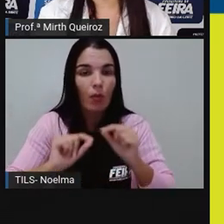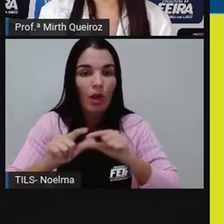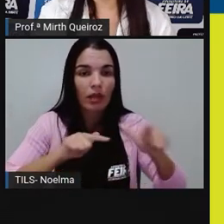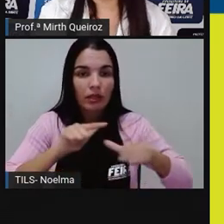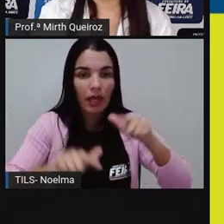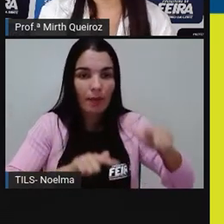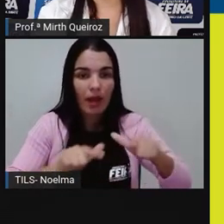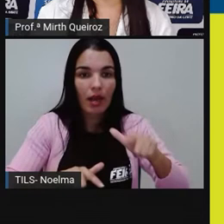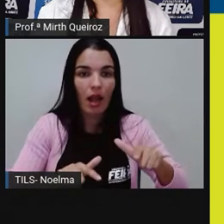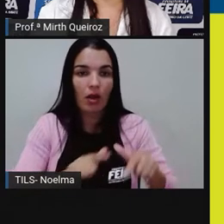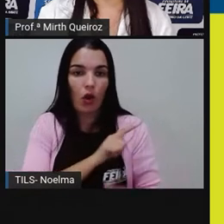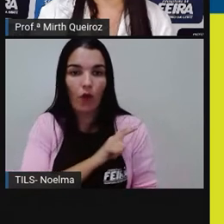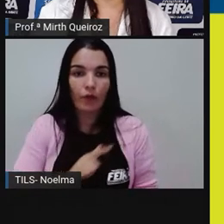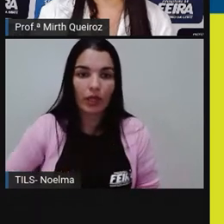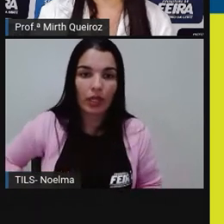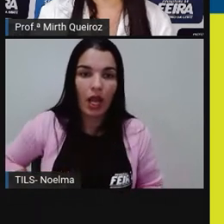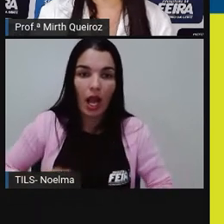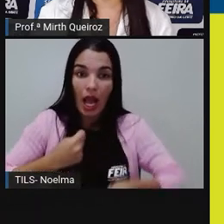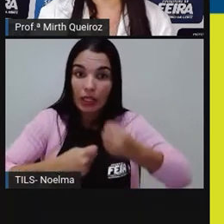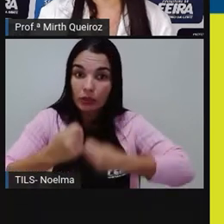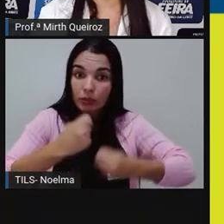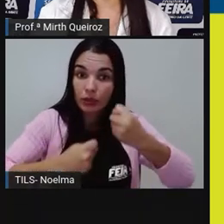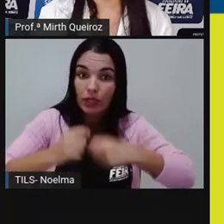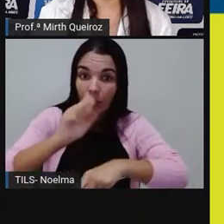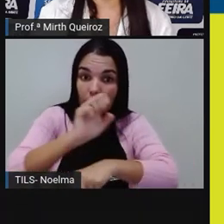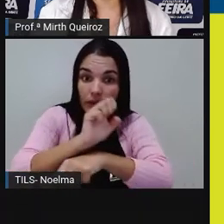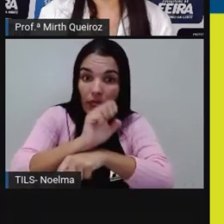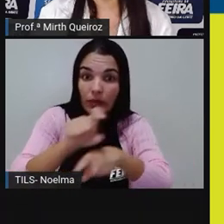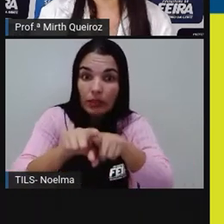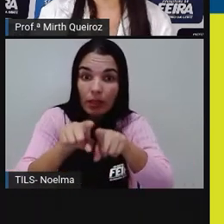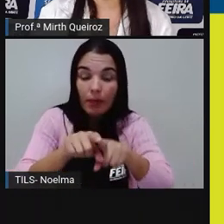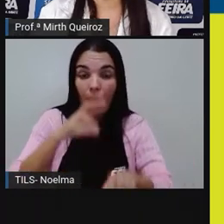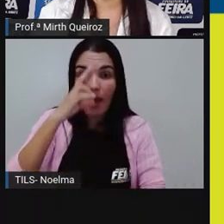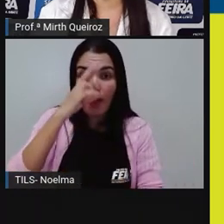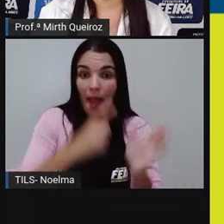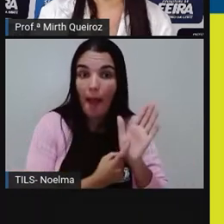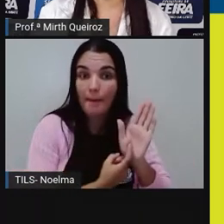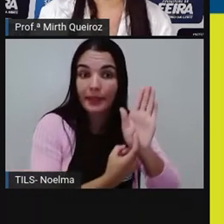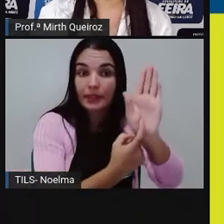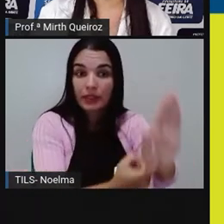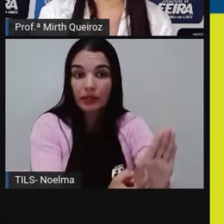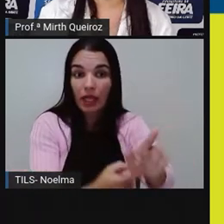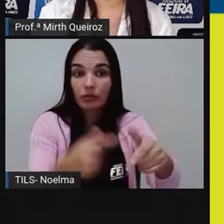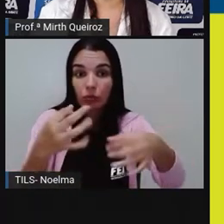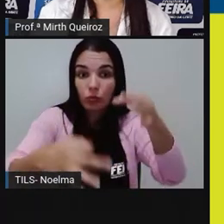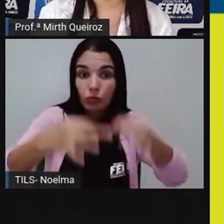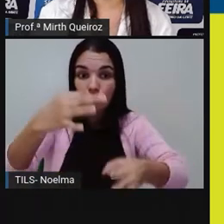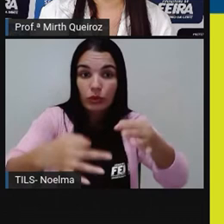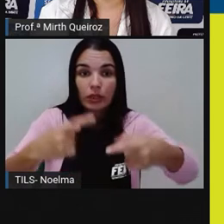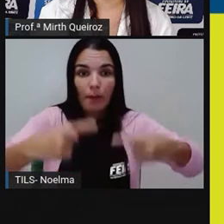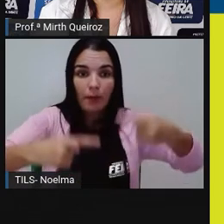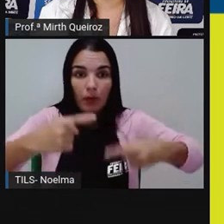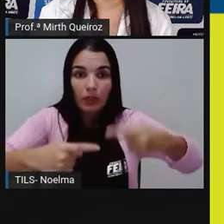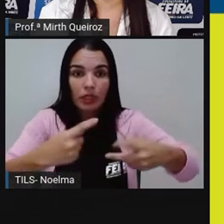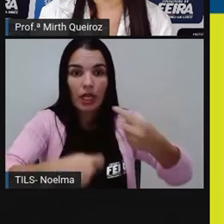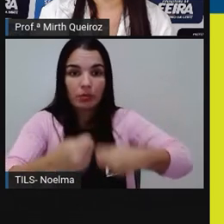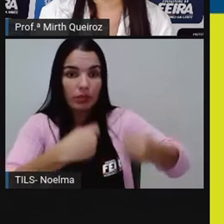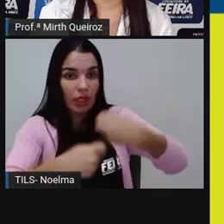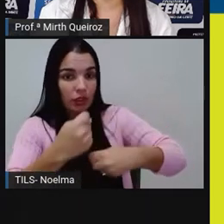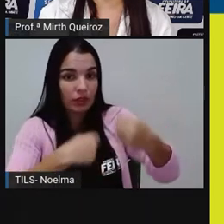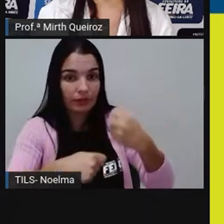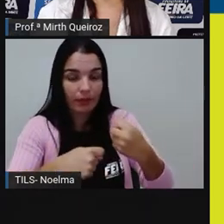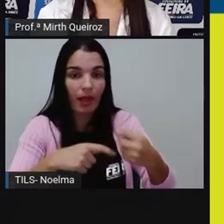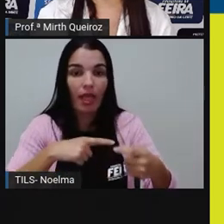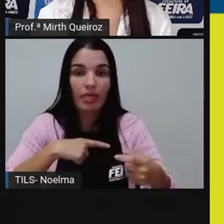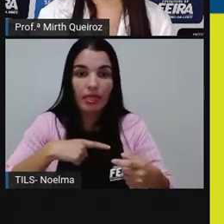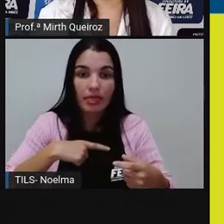de governar, administrar o estado e representá-lo em ações jurídicas, políticas e